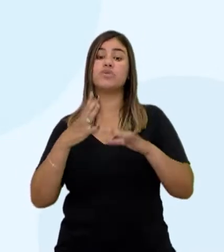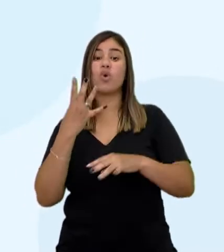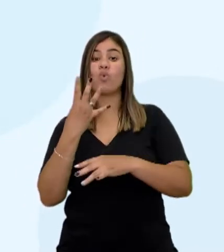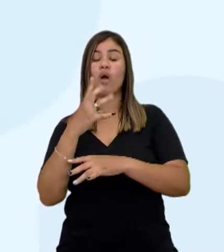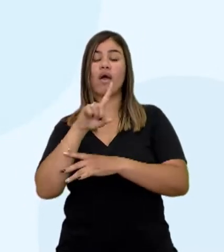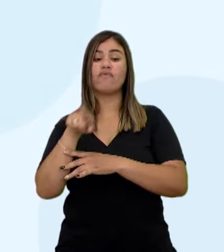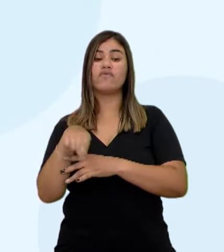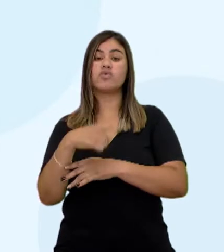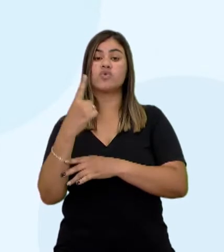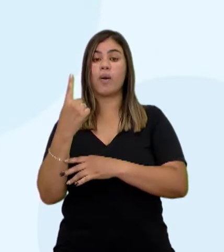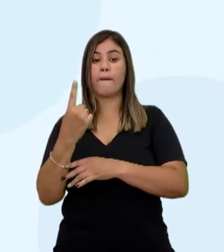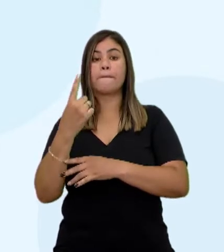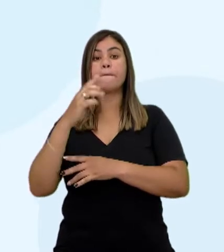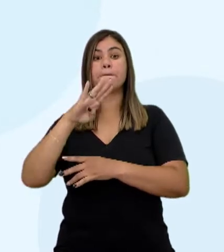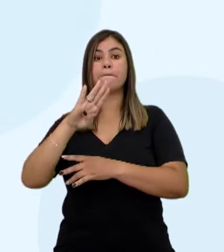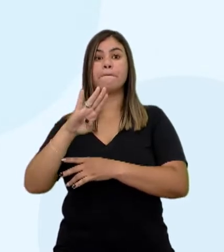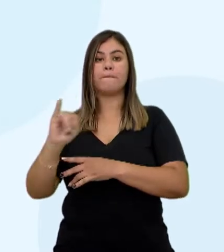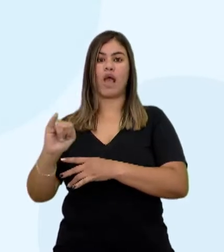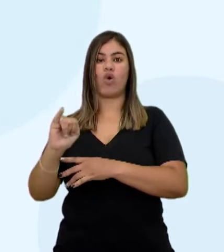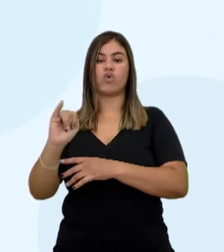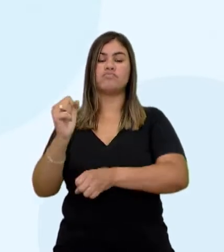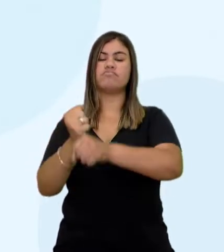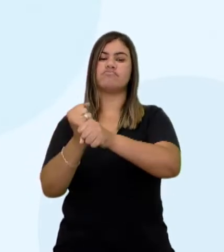anos. Então, é praticamente aí